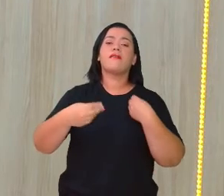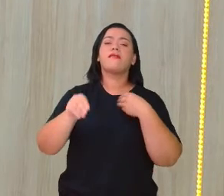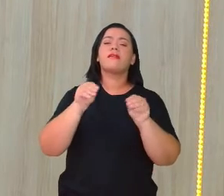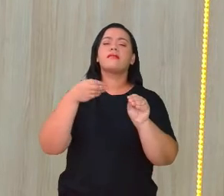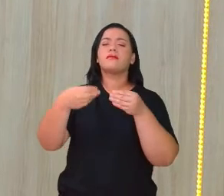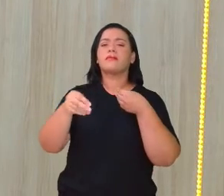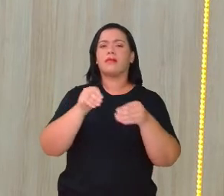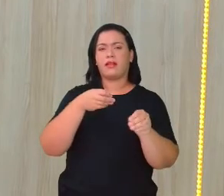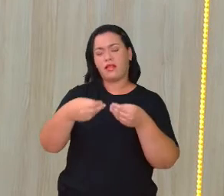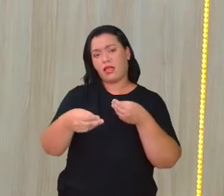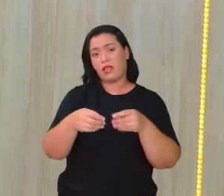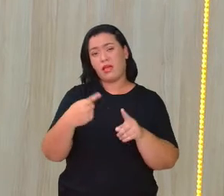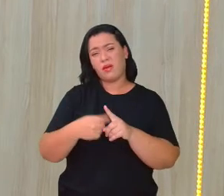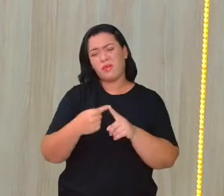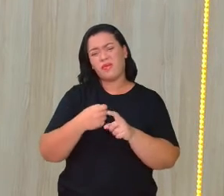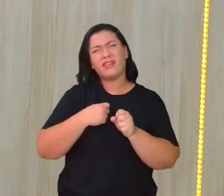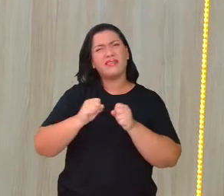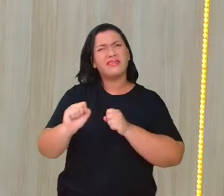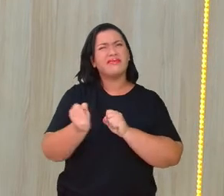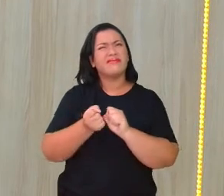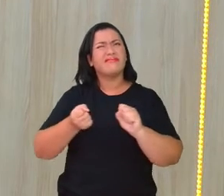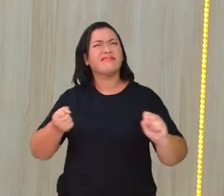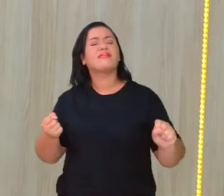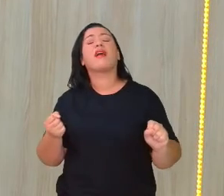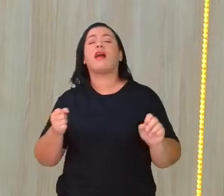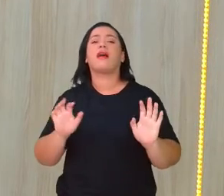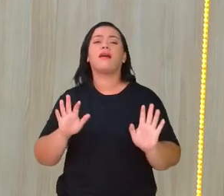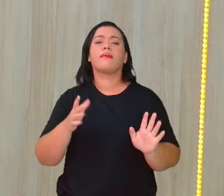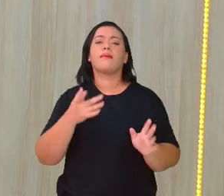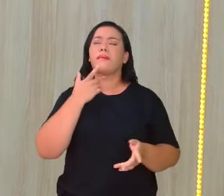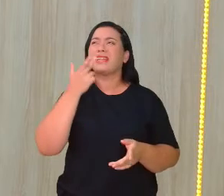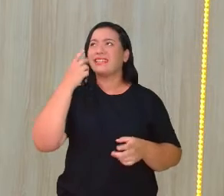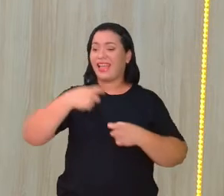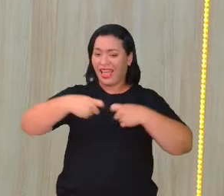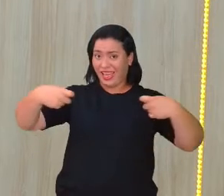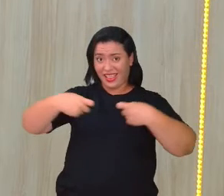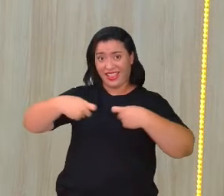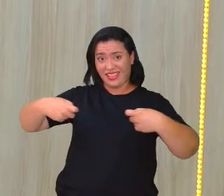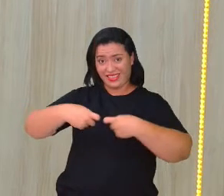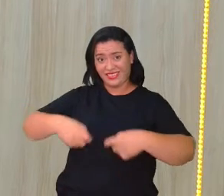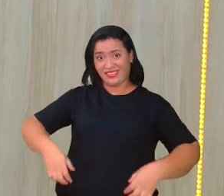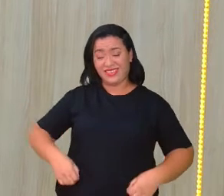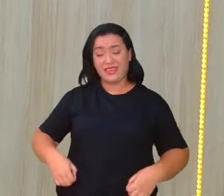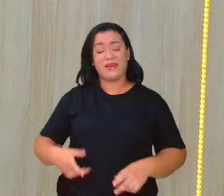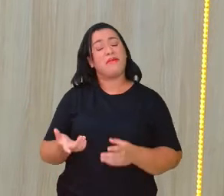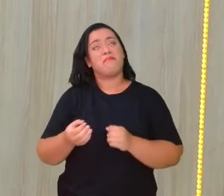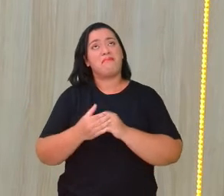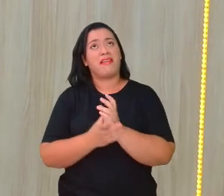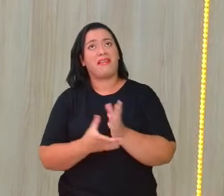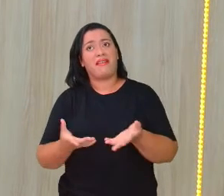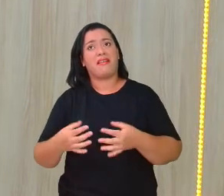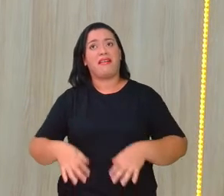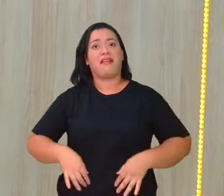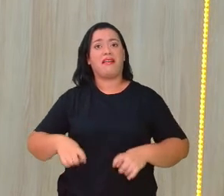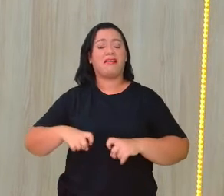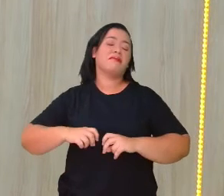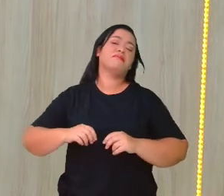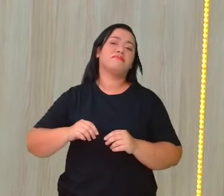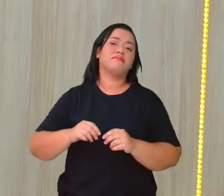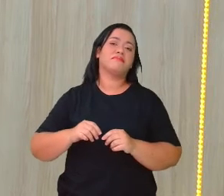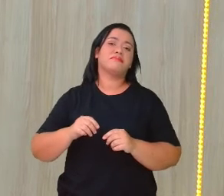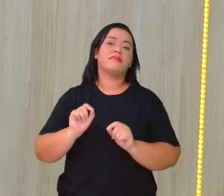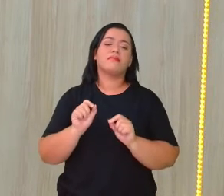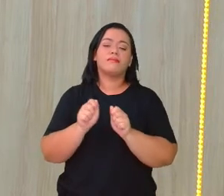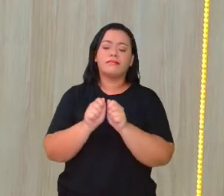flexibilidade, né? Porque o elástico, a gente percebe por roupa, né? A gente pega uma roupa que tem elástico, a gente vê que a gente consegue levar ela